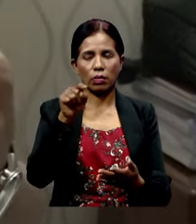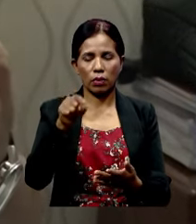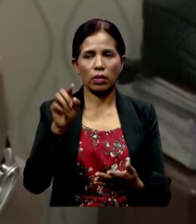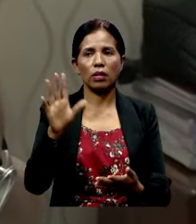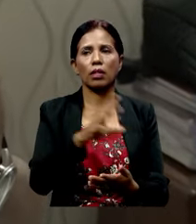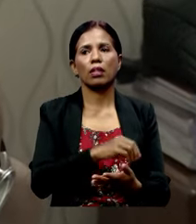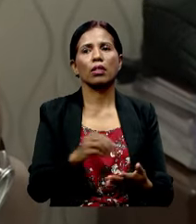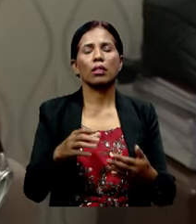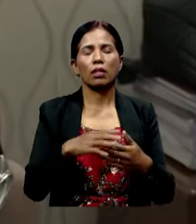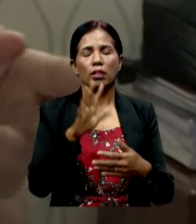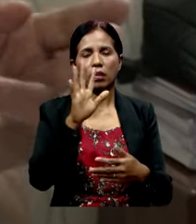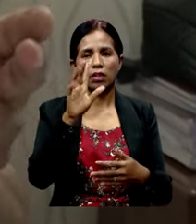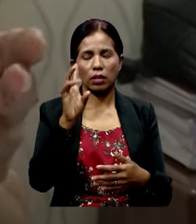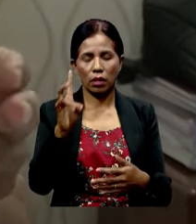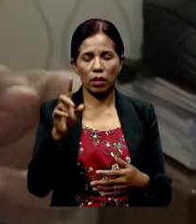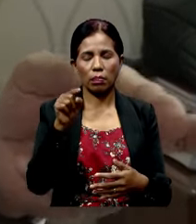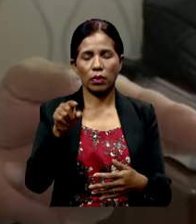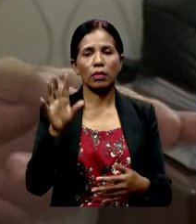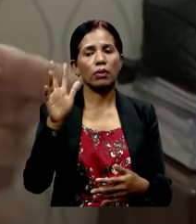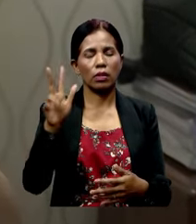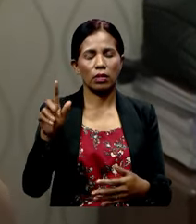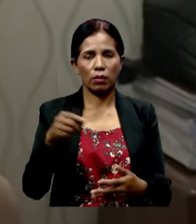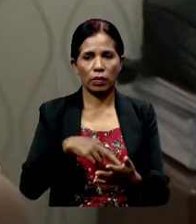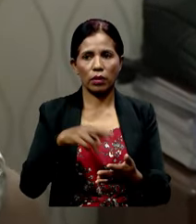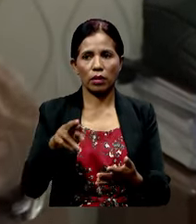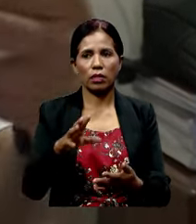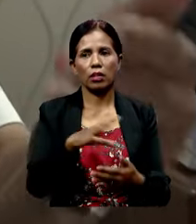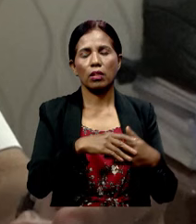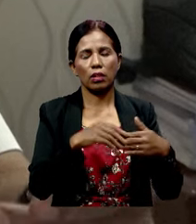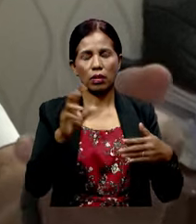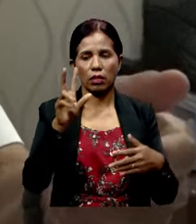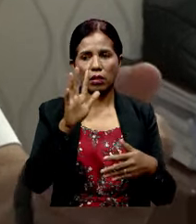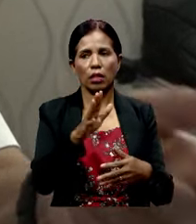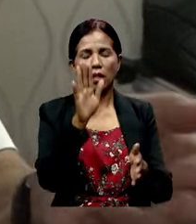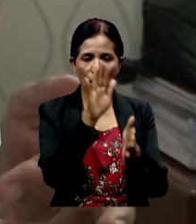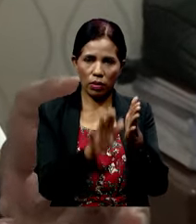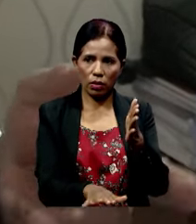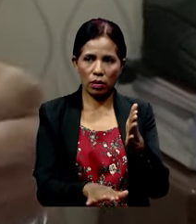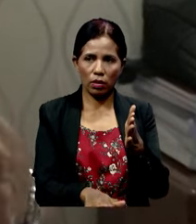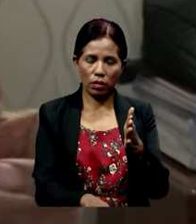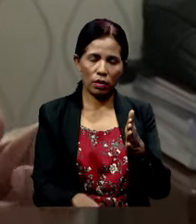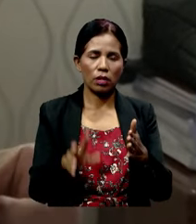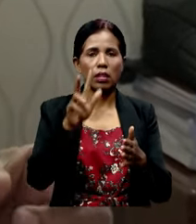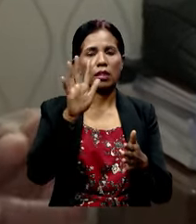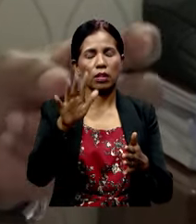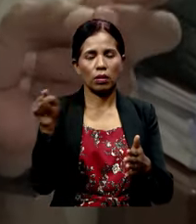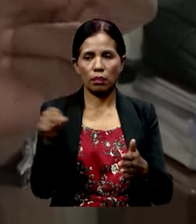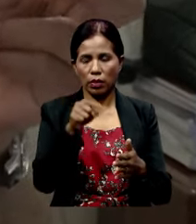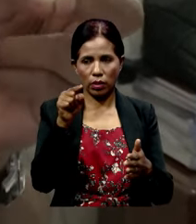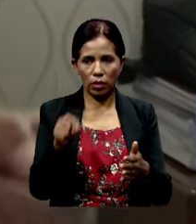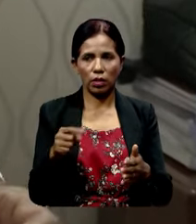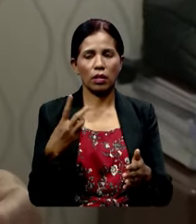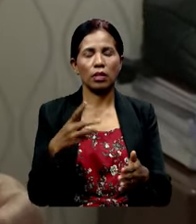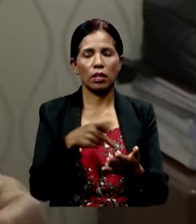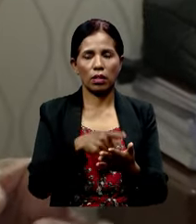selu 7.5% mas agora la ia ni selu 5% tamba hatun valana 5 va 2 significa ta ni ten